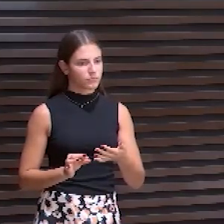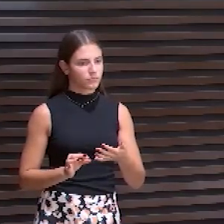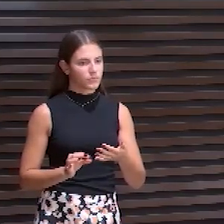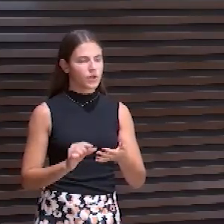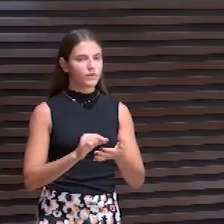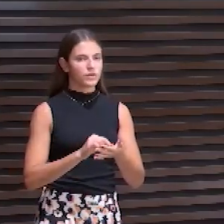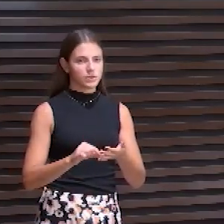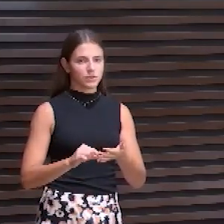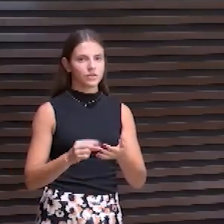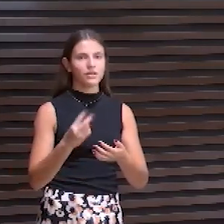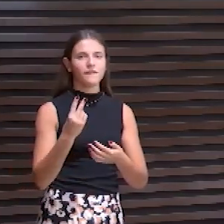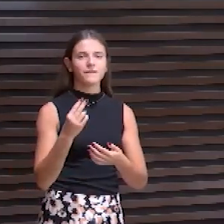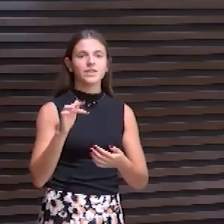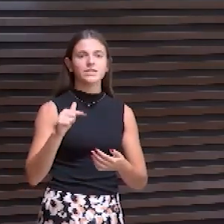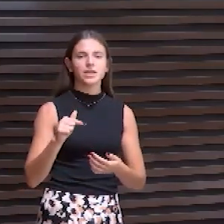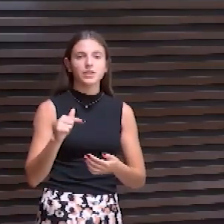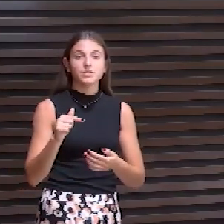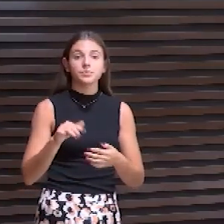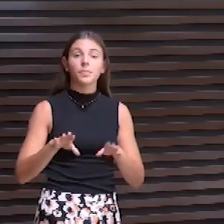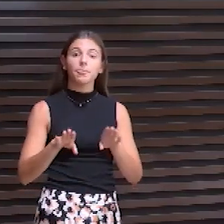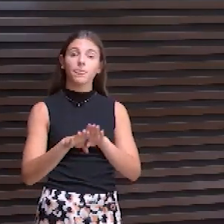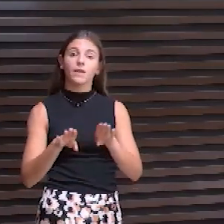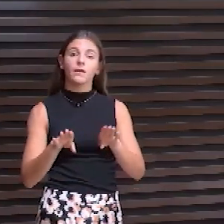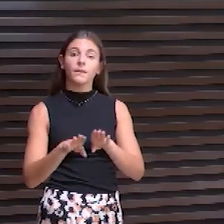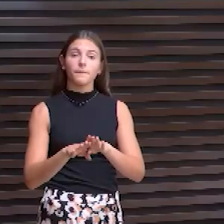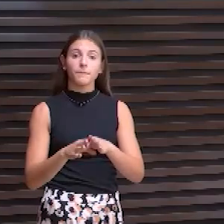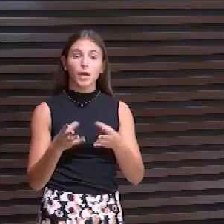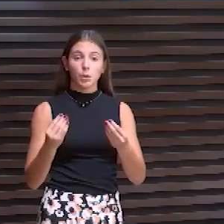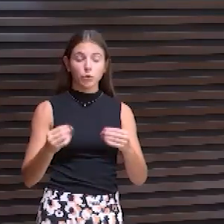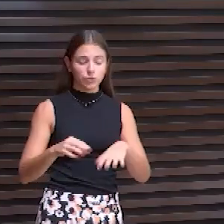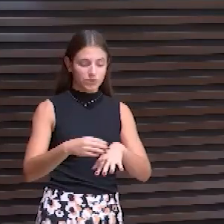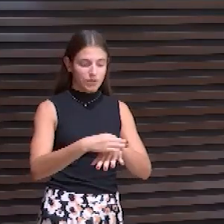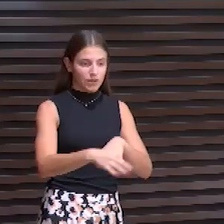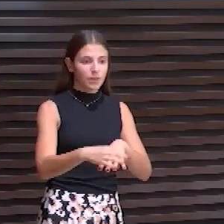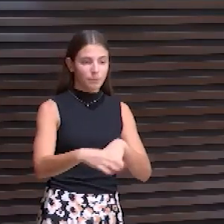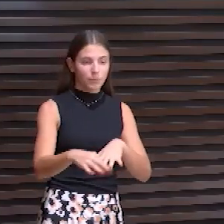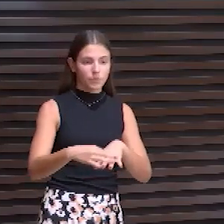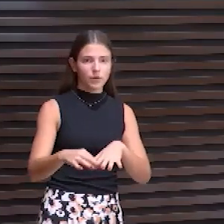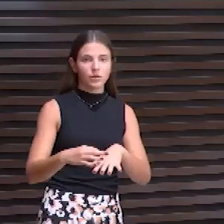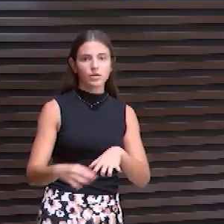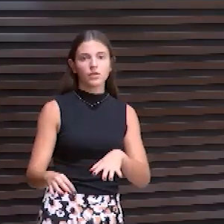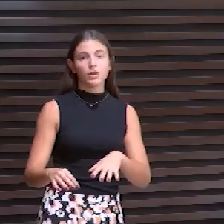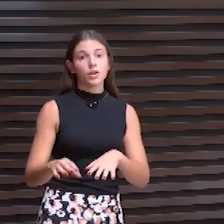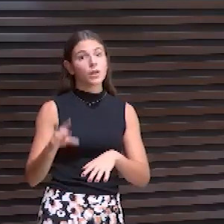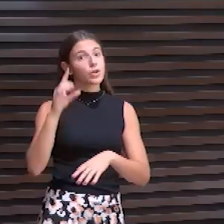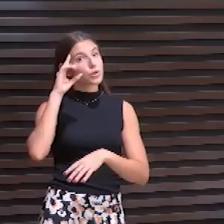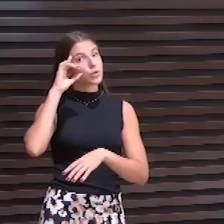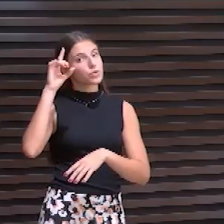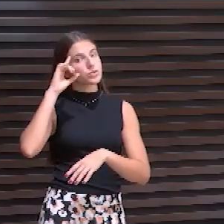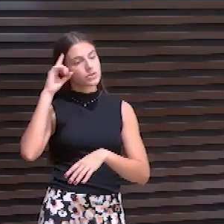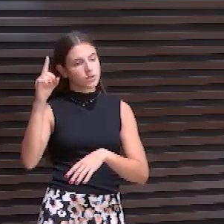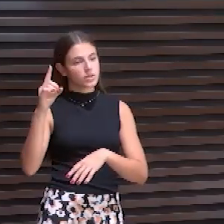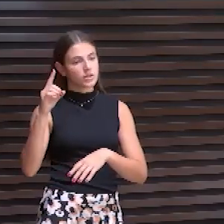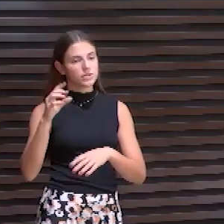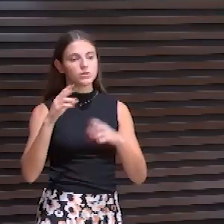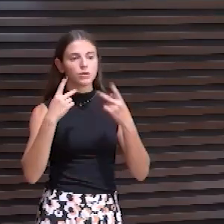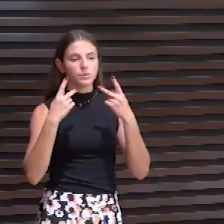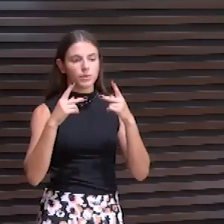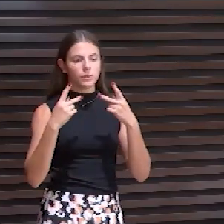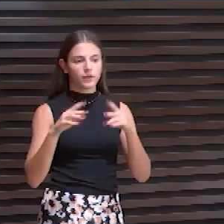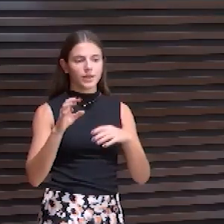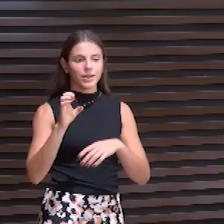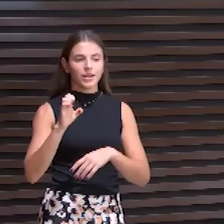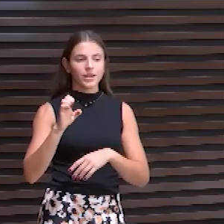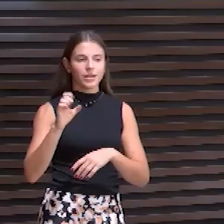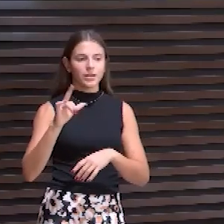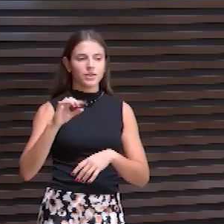Versículo 27. Havia também muitos leprosos em Israel nos dias do profeta Eliseu, e nenhum deles foi